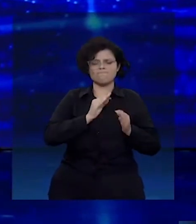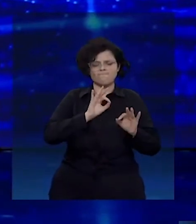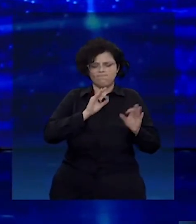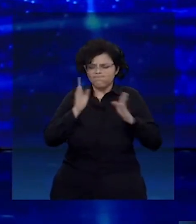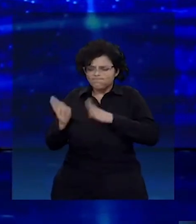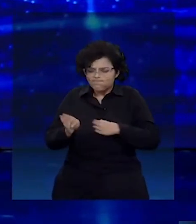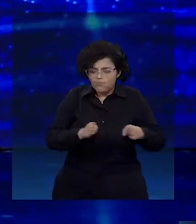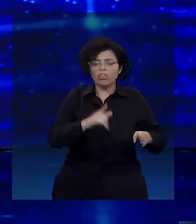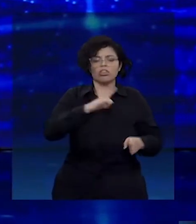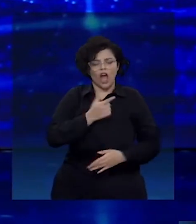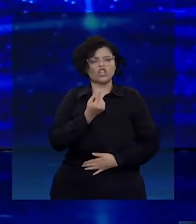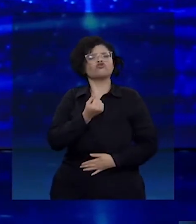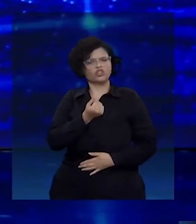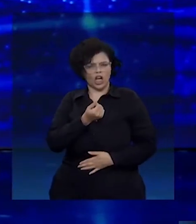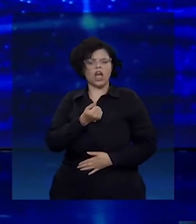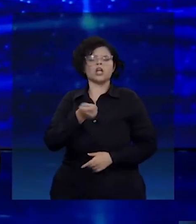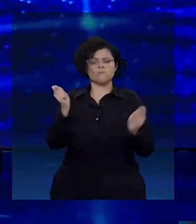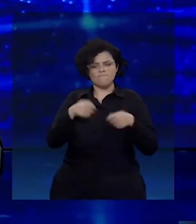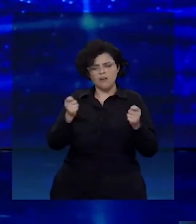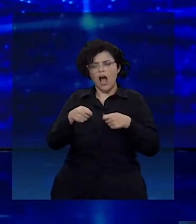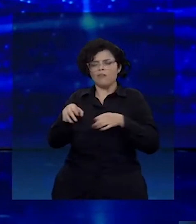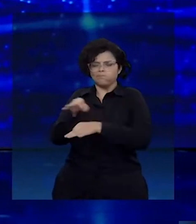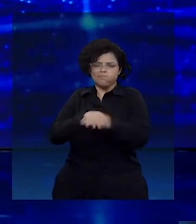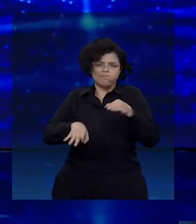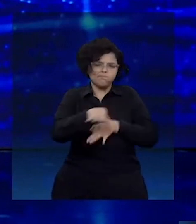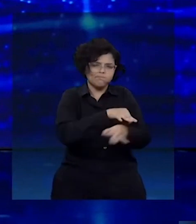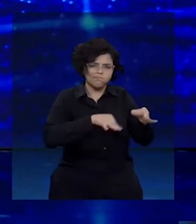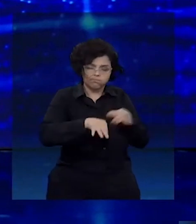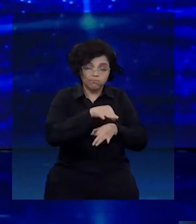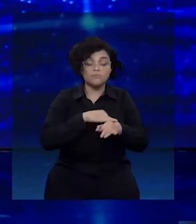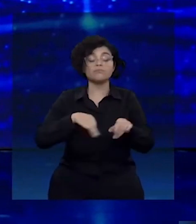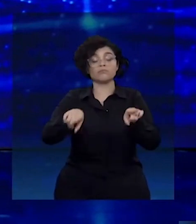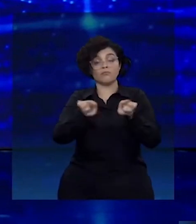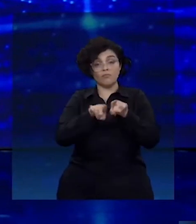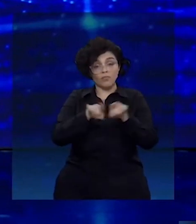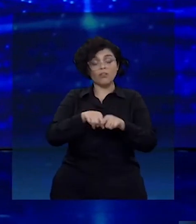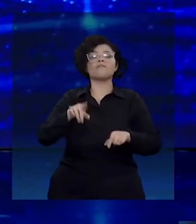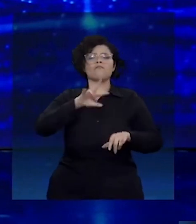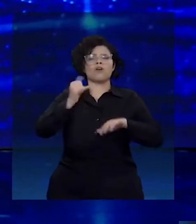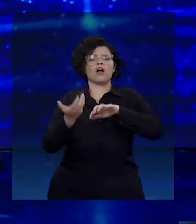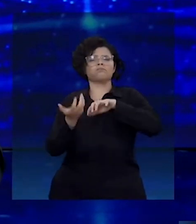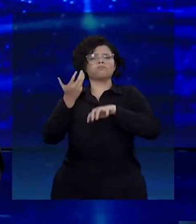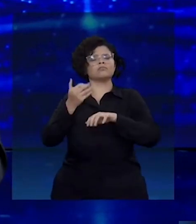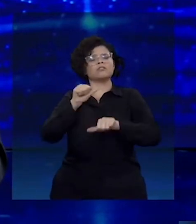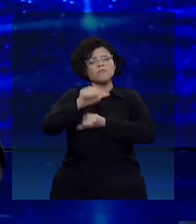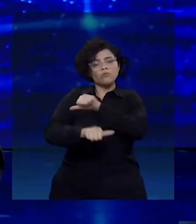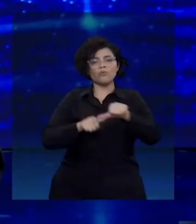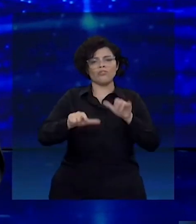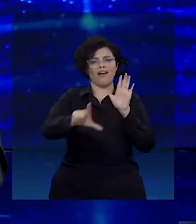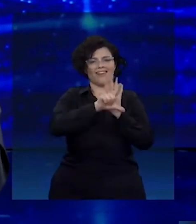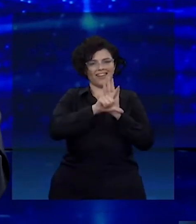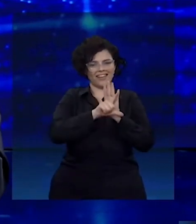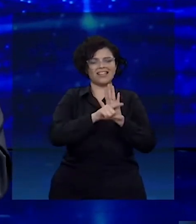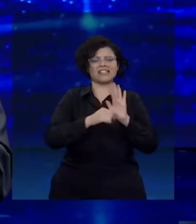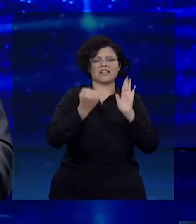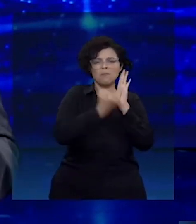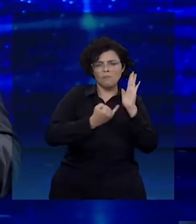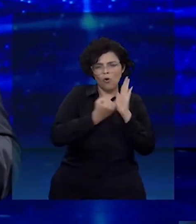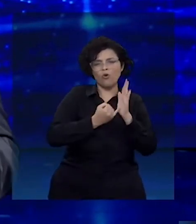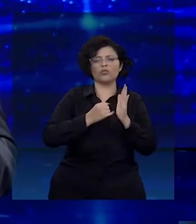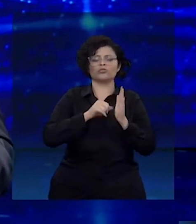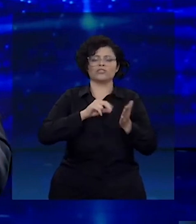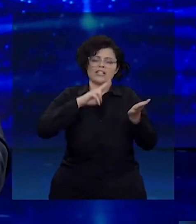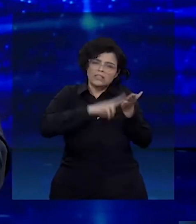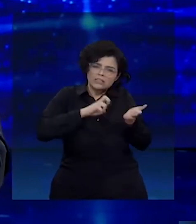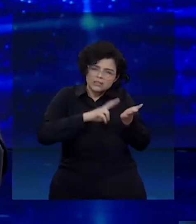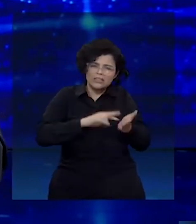dinheiro para fazer as coisas e, ao mesmo tempo, nós temos certeza de que o Congresso vai aprovar uma reforma tributária para que a gente possa, com a